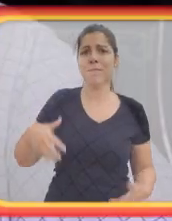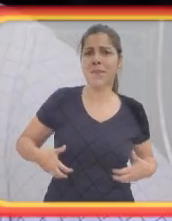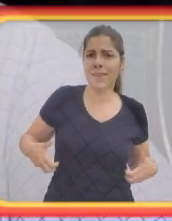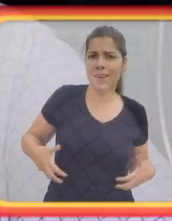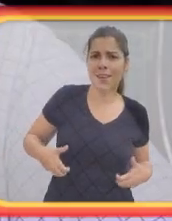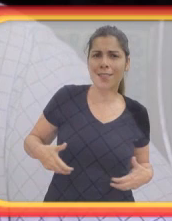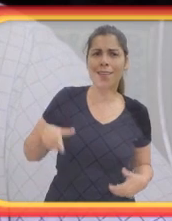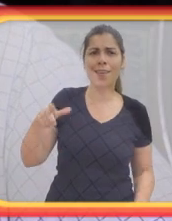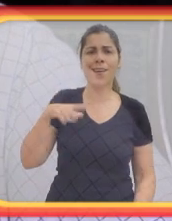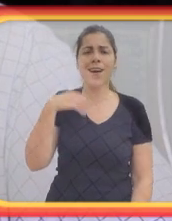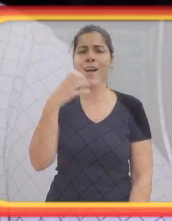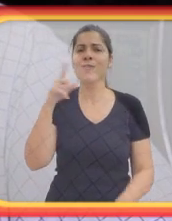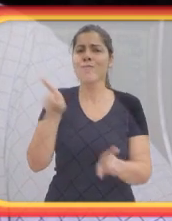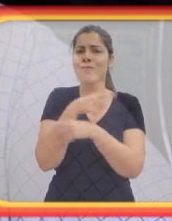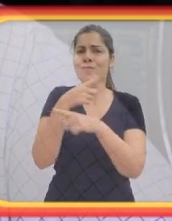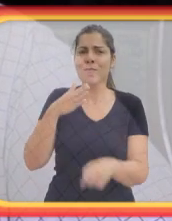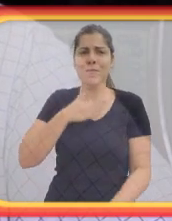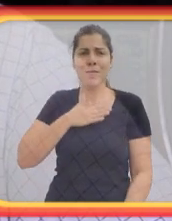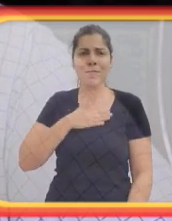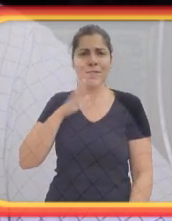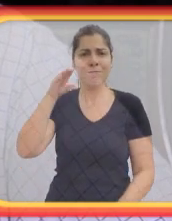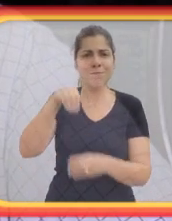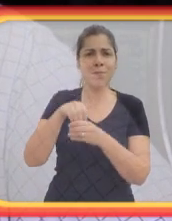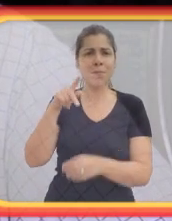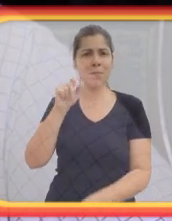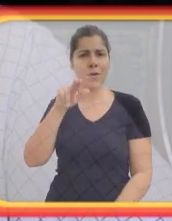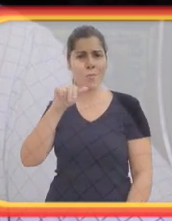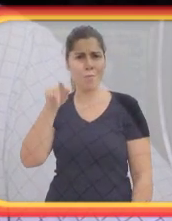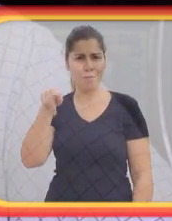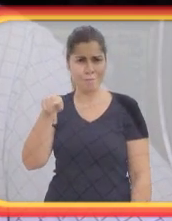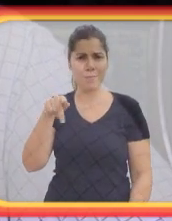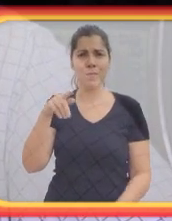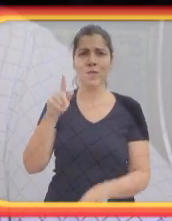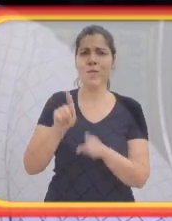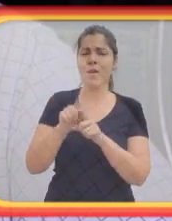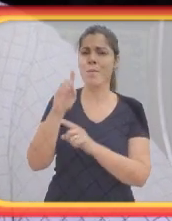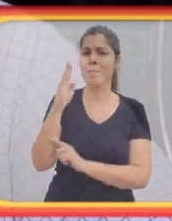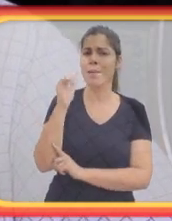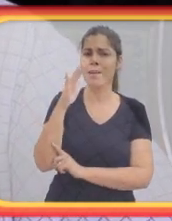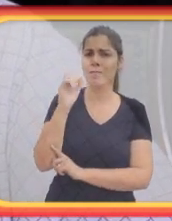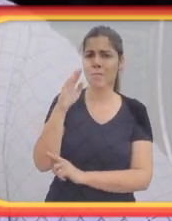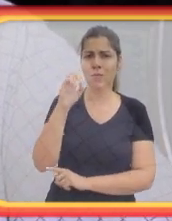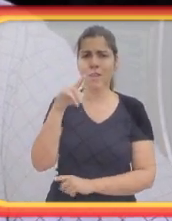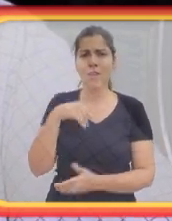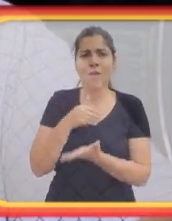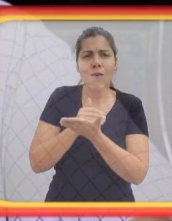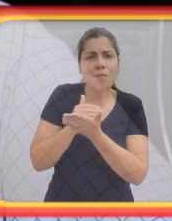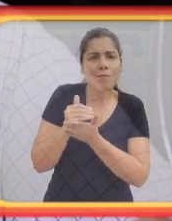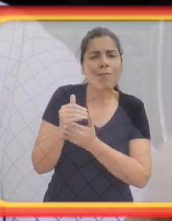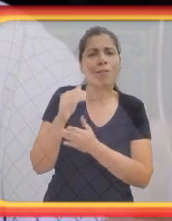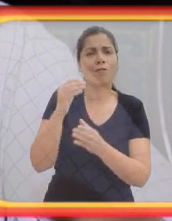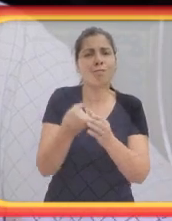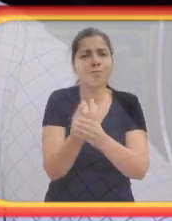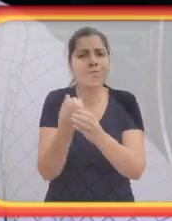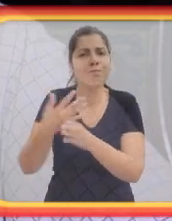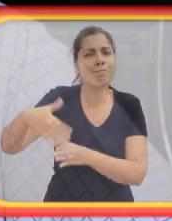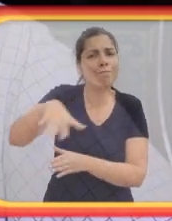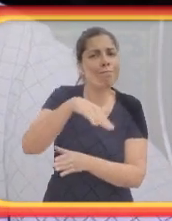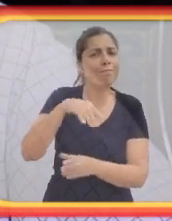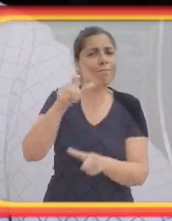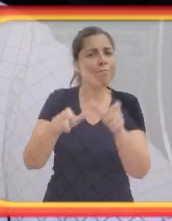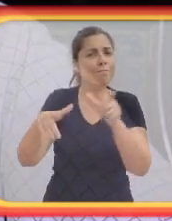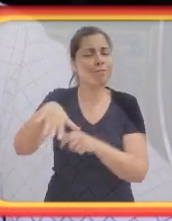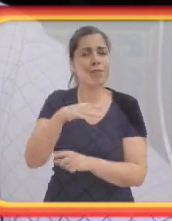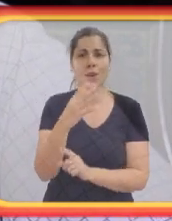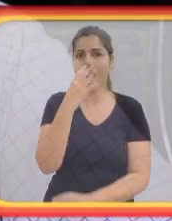ele cantou uma música para mim, dele do Paulo César Pinheiro, Braço de Boneca. E eu comecei a fazer uns floreios por trás, ele